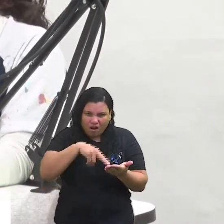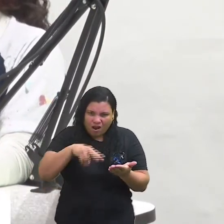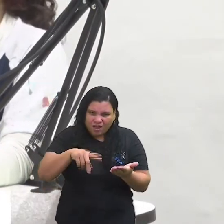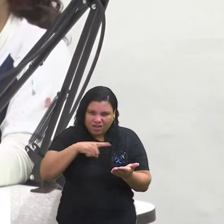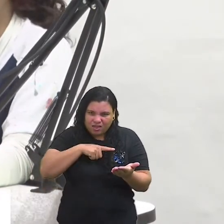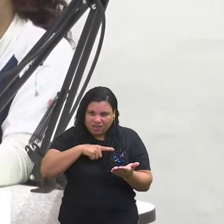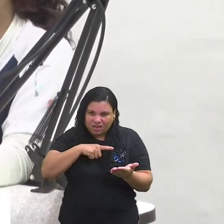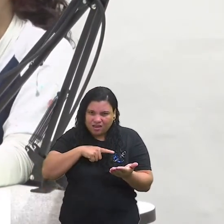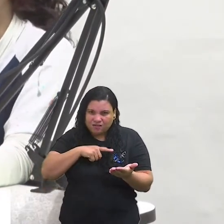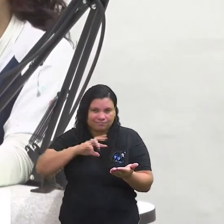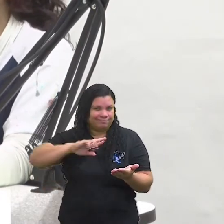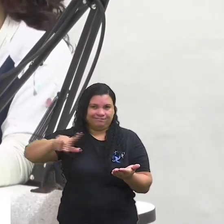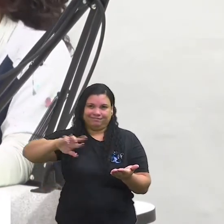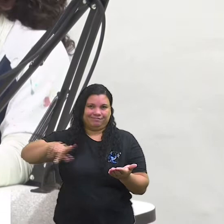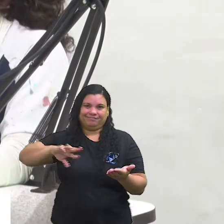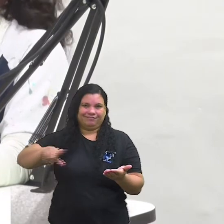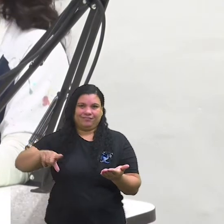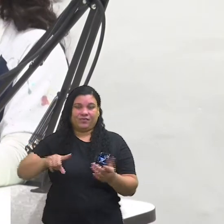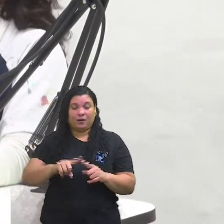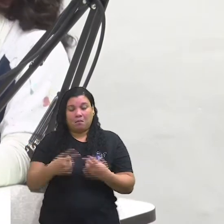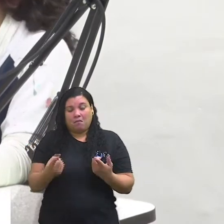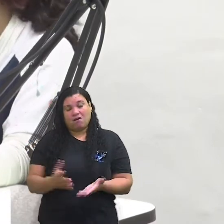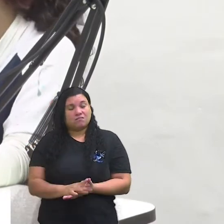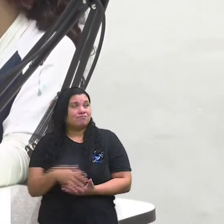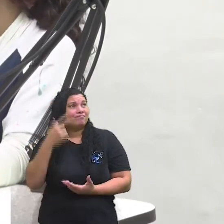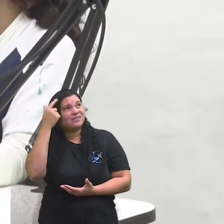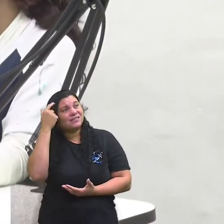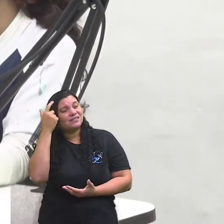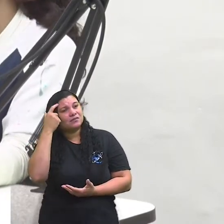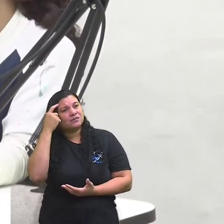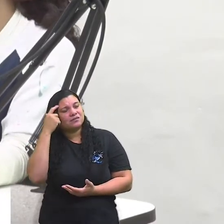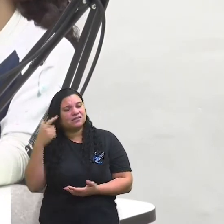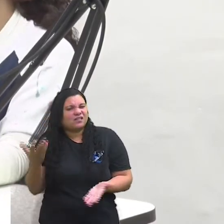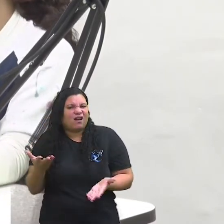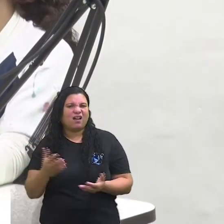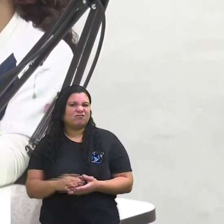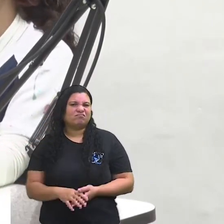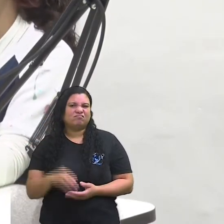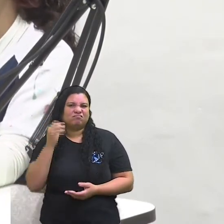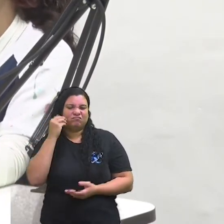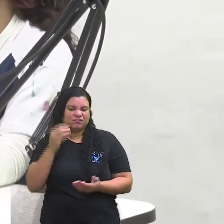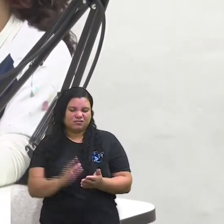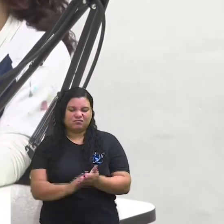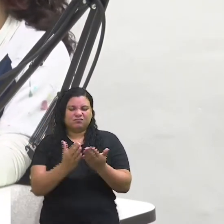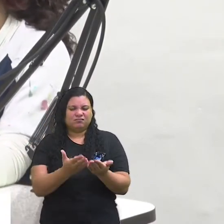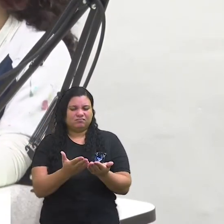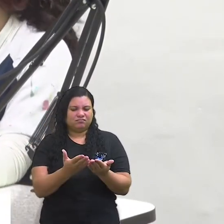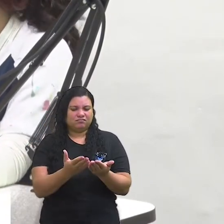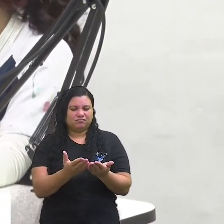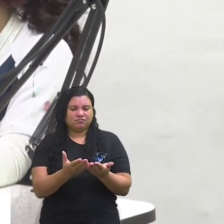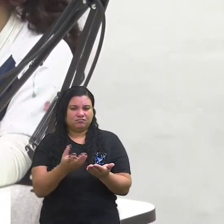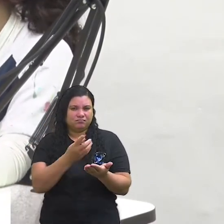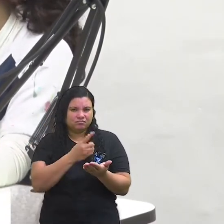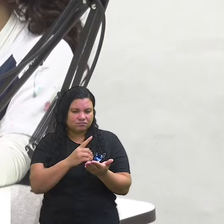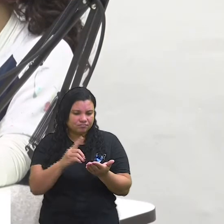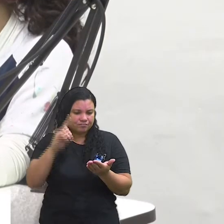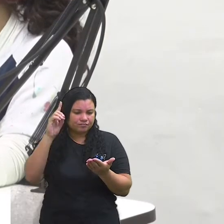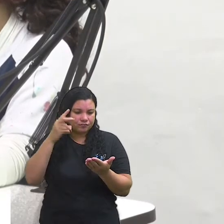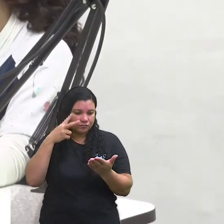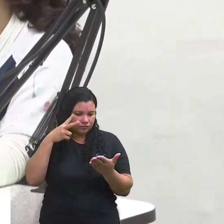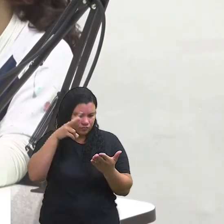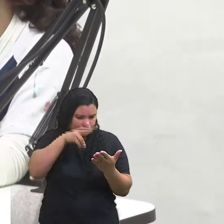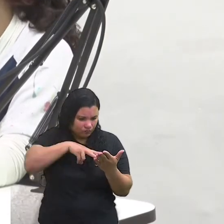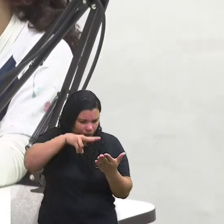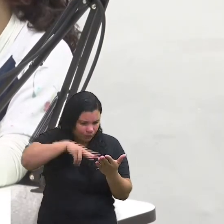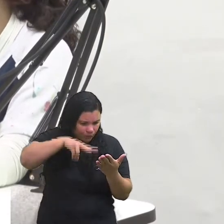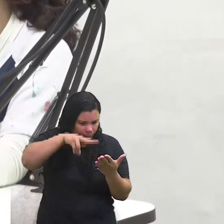Vou abrindo, aí eu acho um versículo que me interessa. A partir de quando você lê as primeiras palavras daquele versículo,